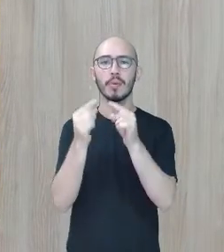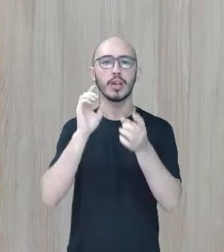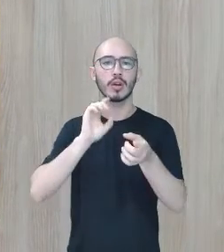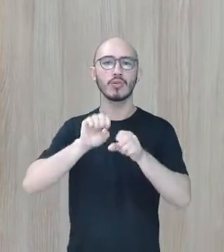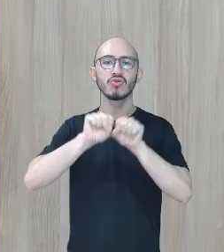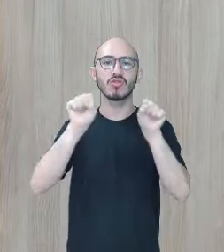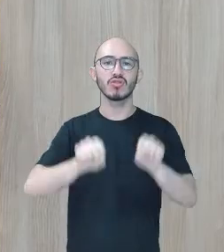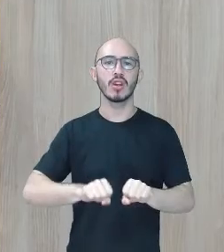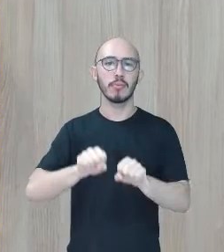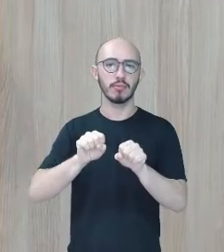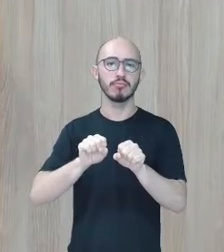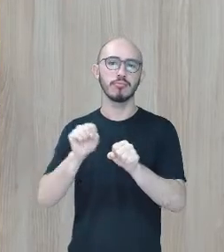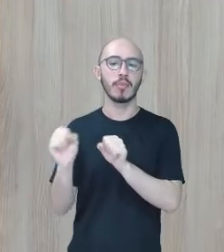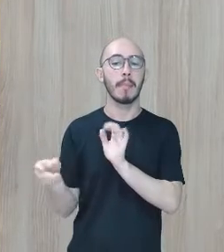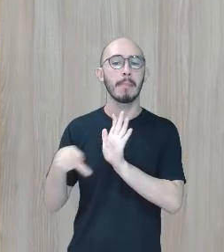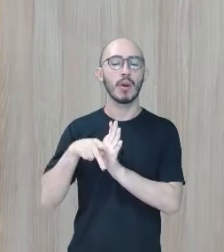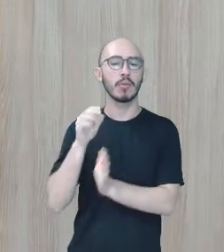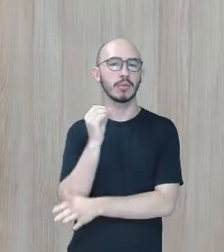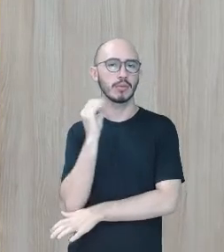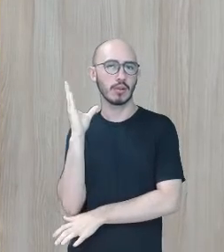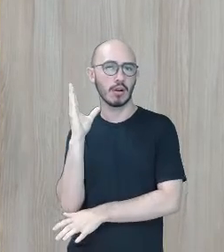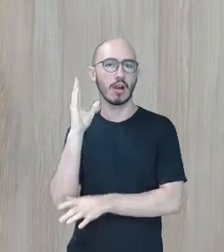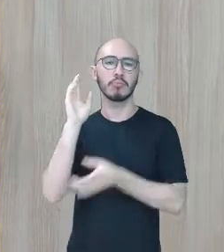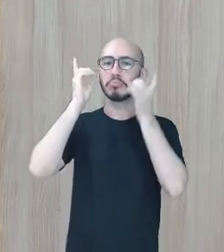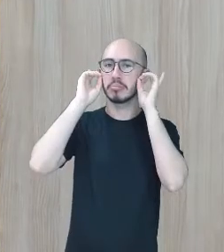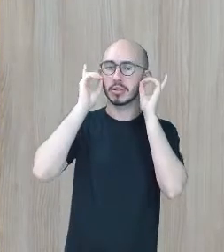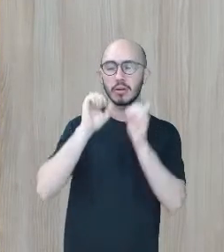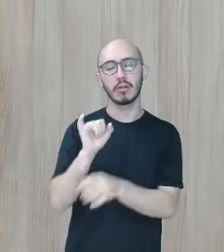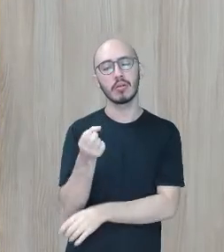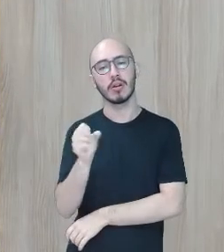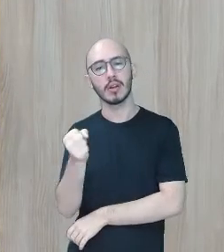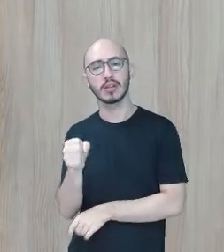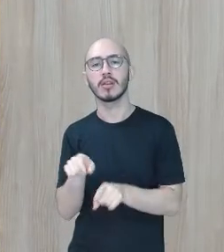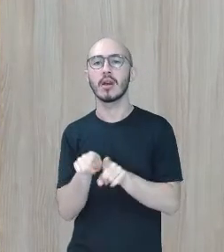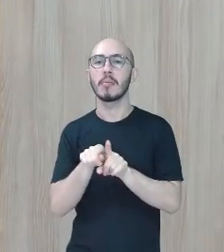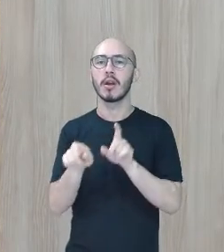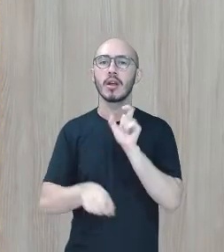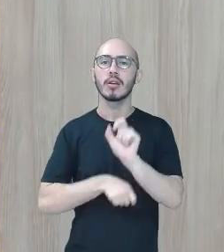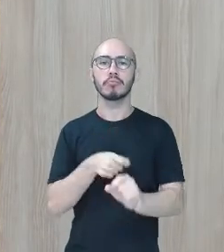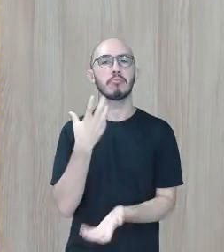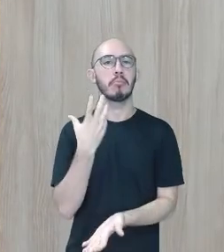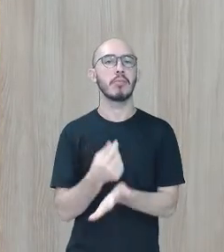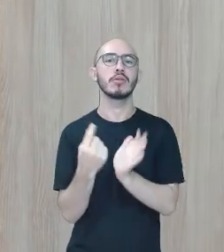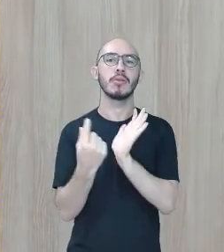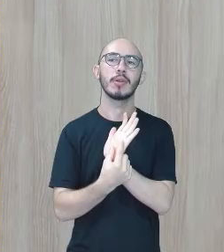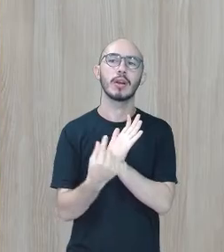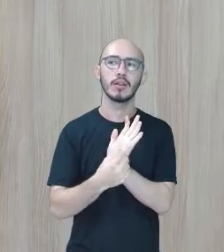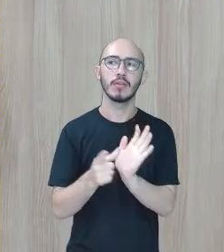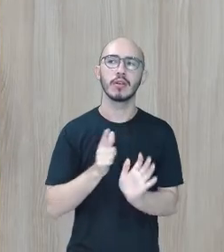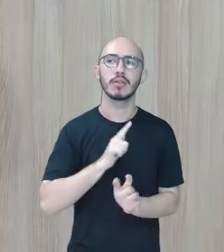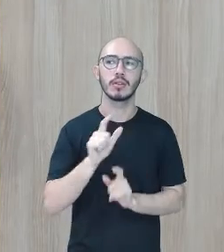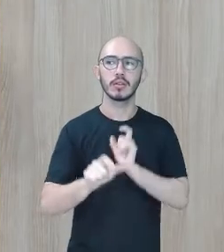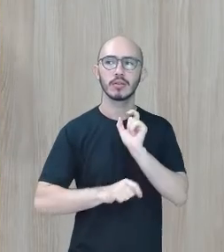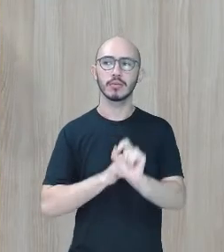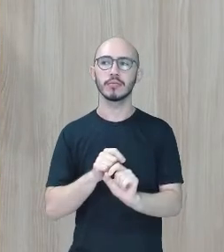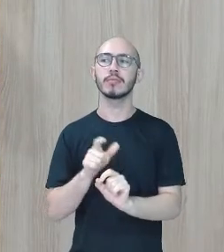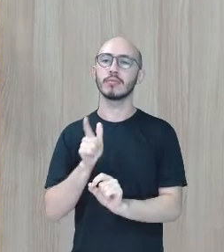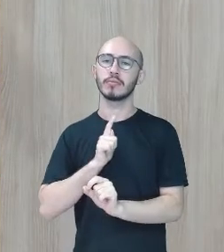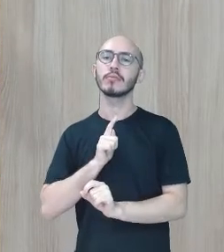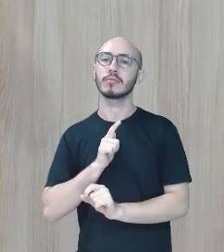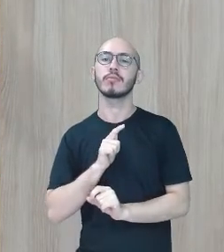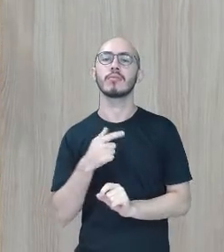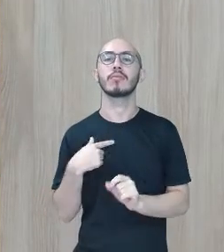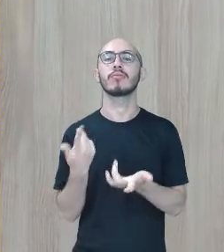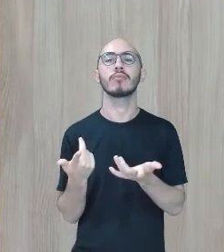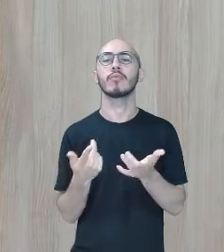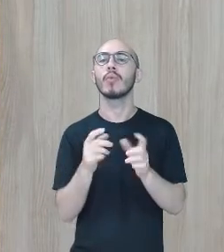aparelho, tá? Você vai ser direcionado à tua loja lá de aplicativo, faz o download, vai aparecer aí, vai pedir o teu login e